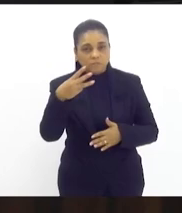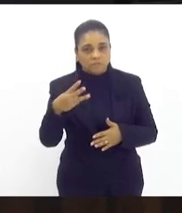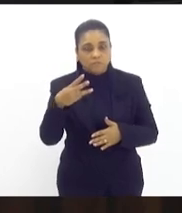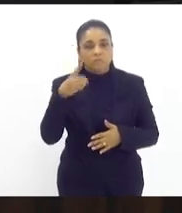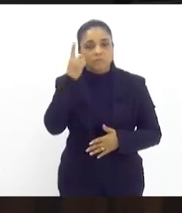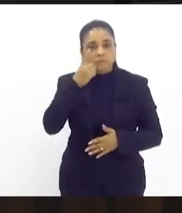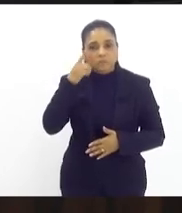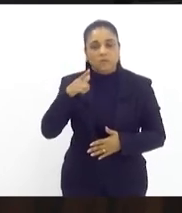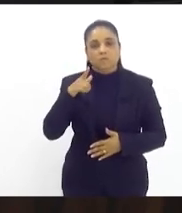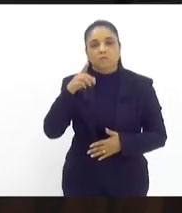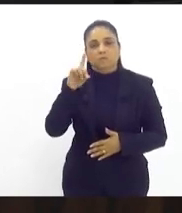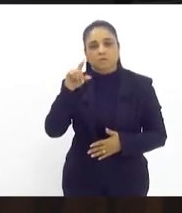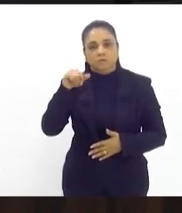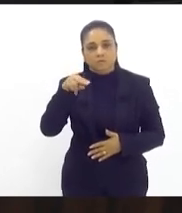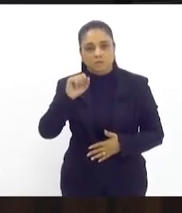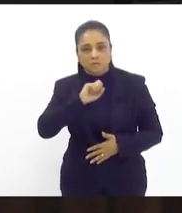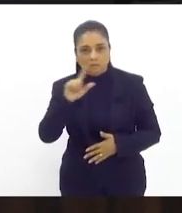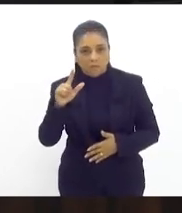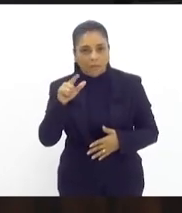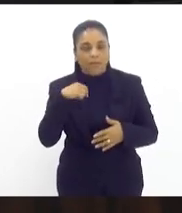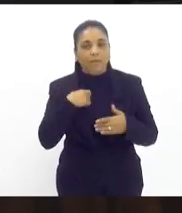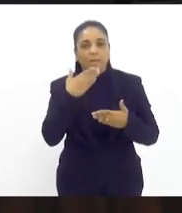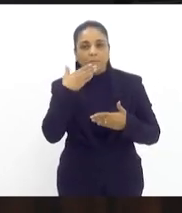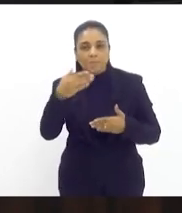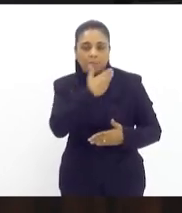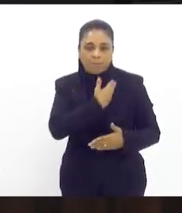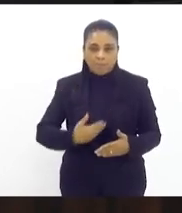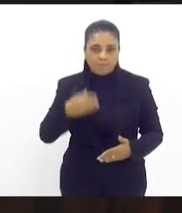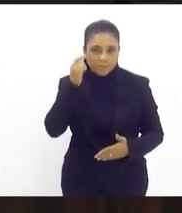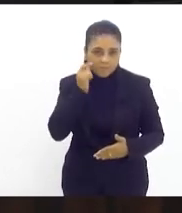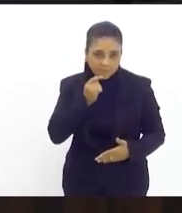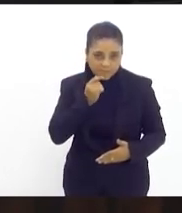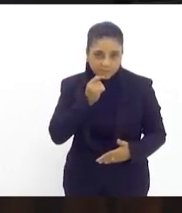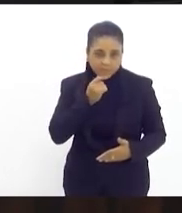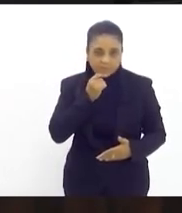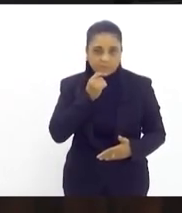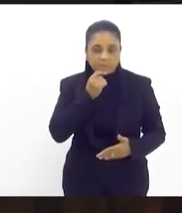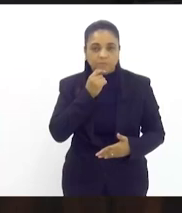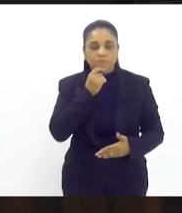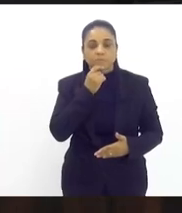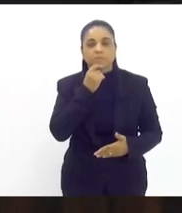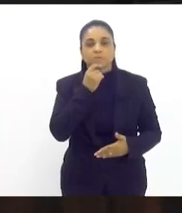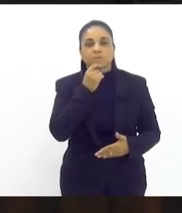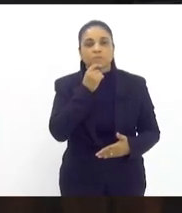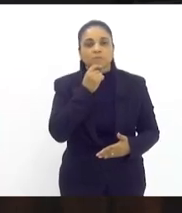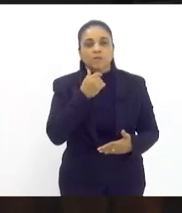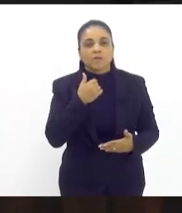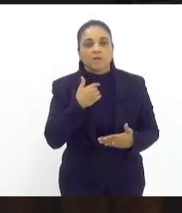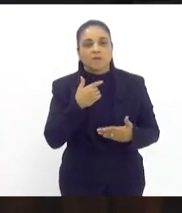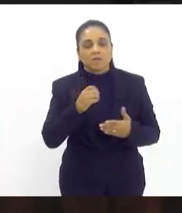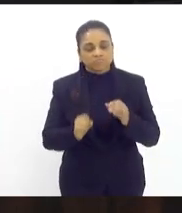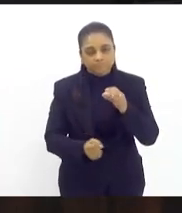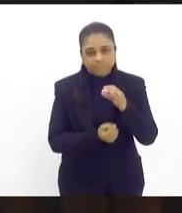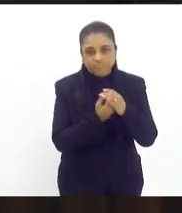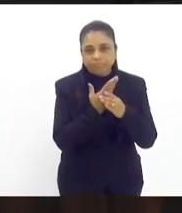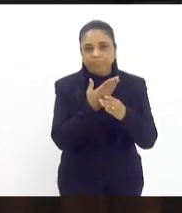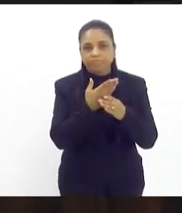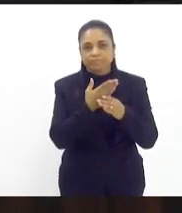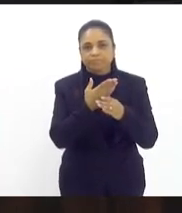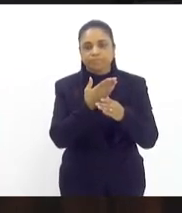liberon que solicita a celentíssimo senhor governador do Estado do Rio de Janeiro Cláudio Castro a criação